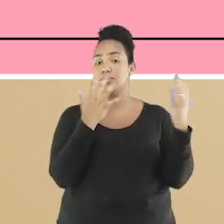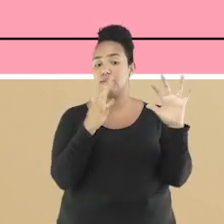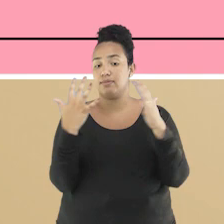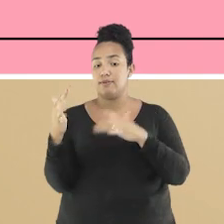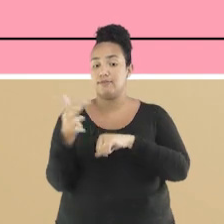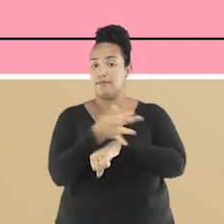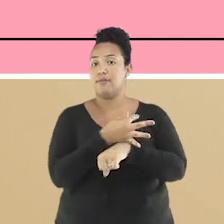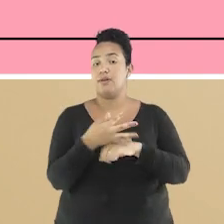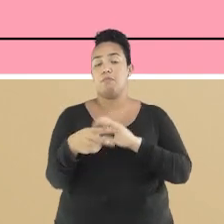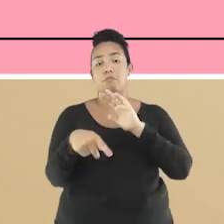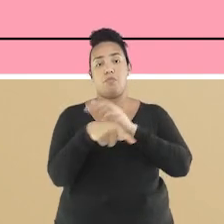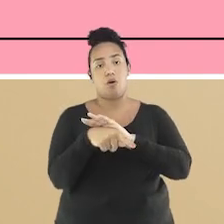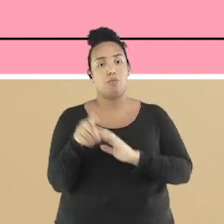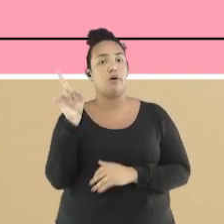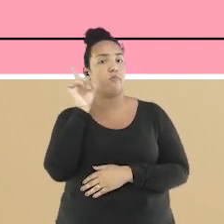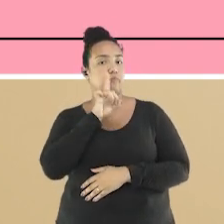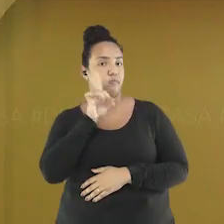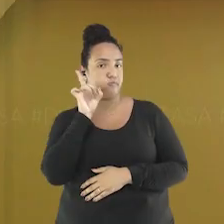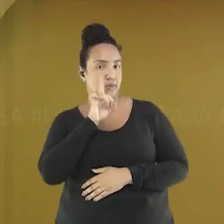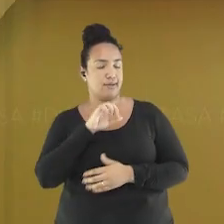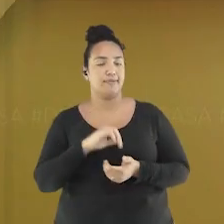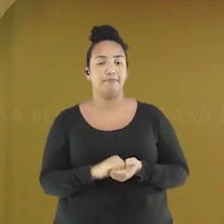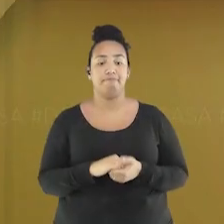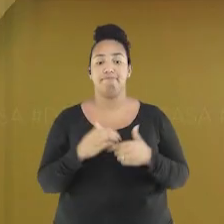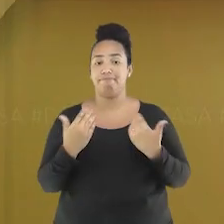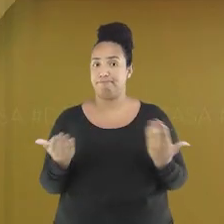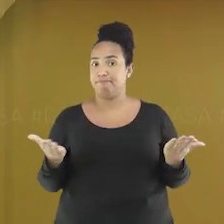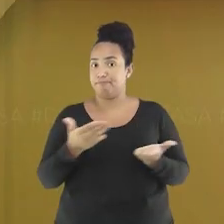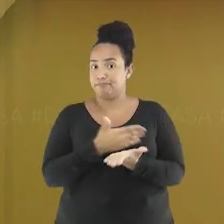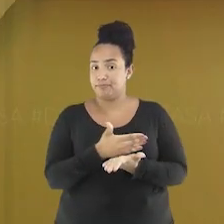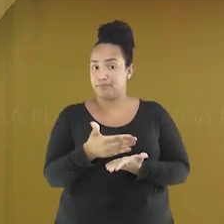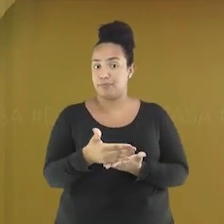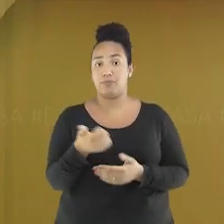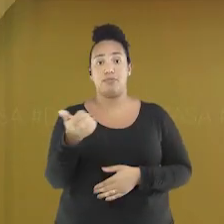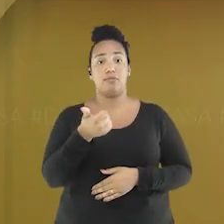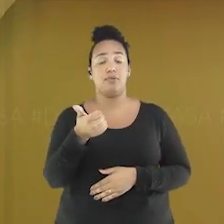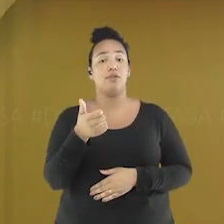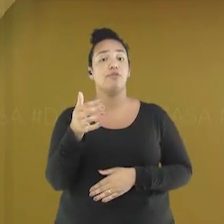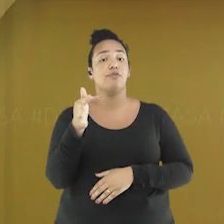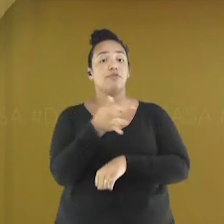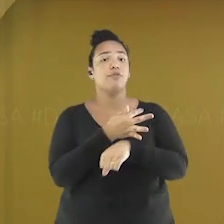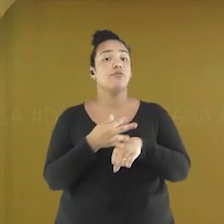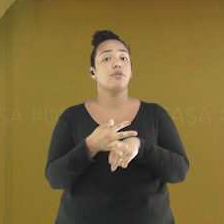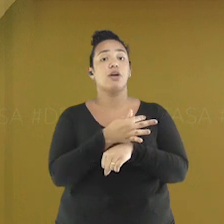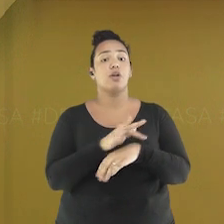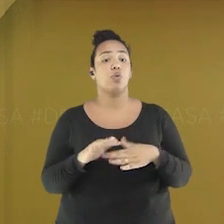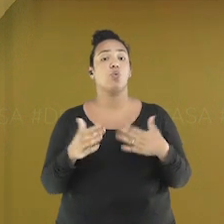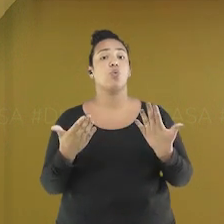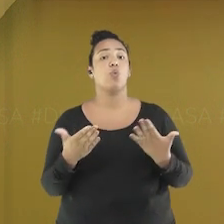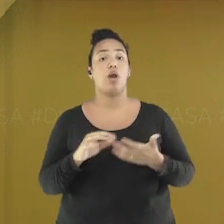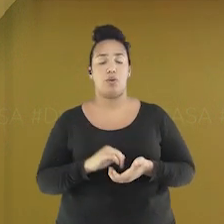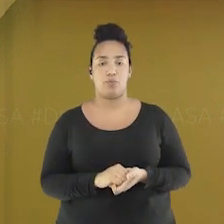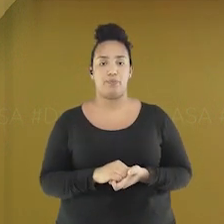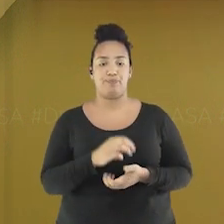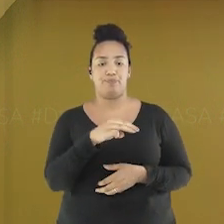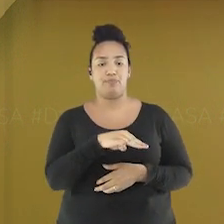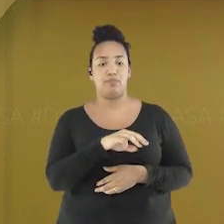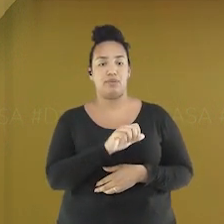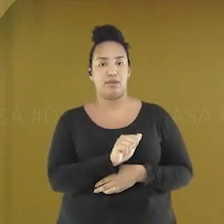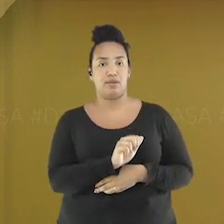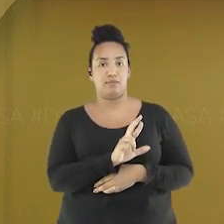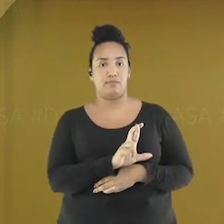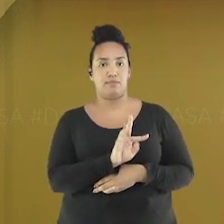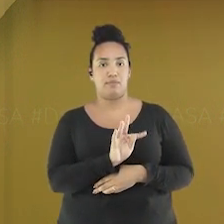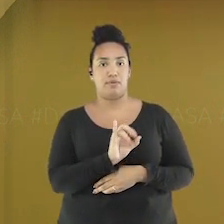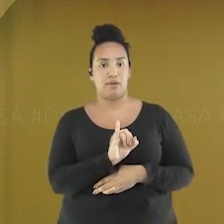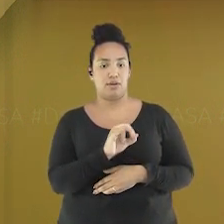e feriados dos Estados Unidos. Então vamos lá. O nosso primeiro feriado é Martin Luther King Day, o